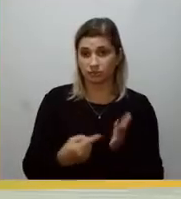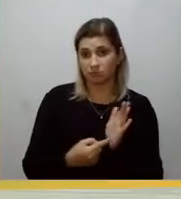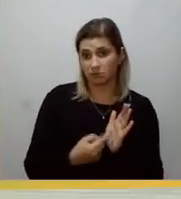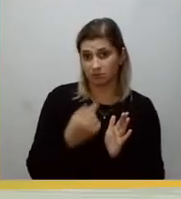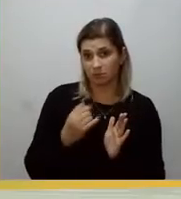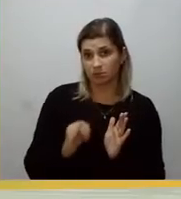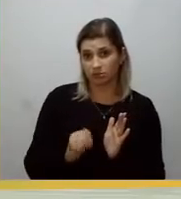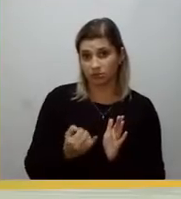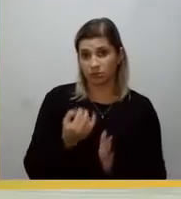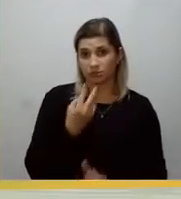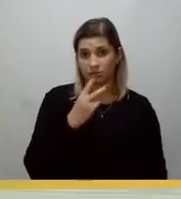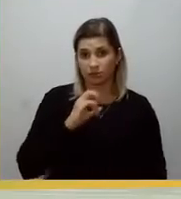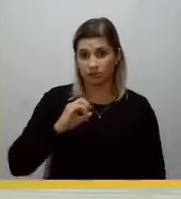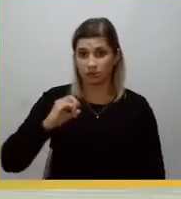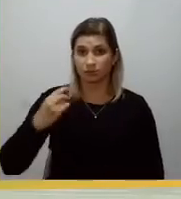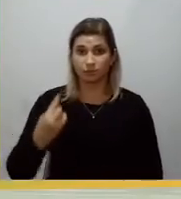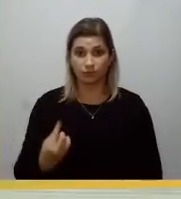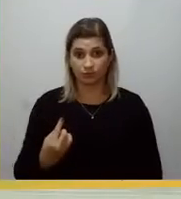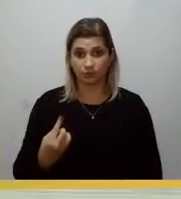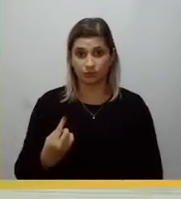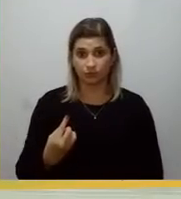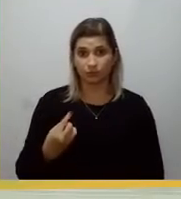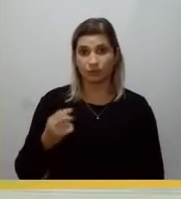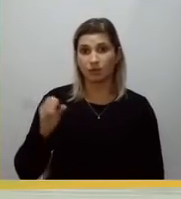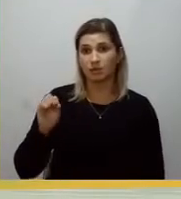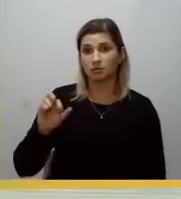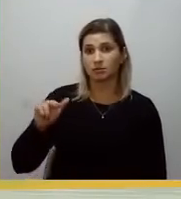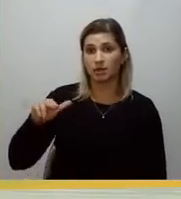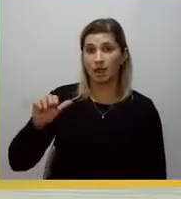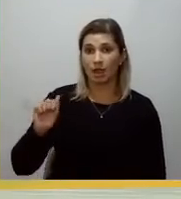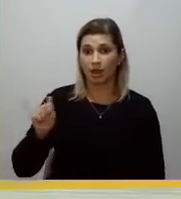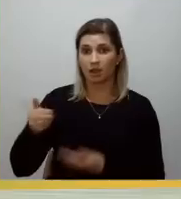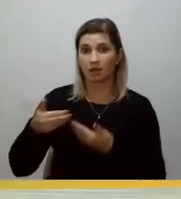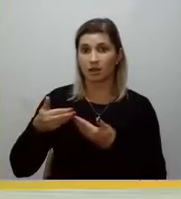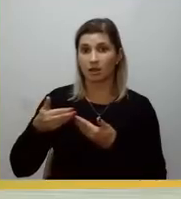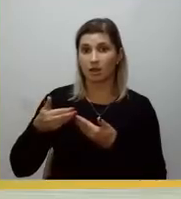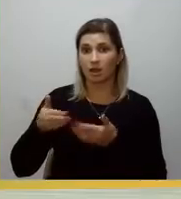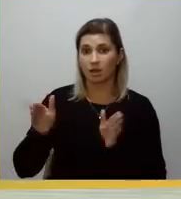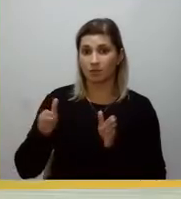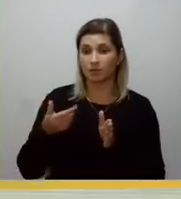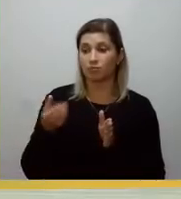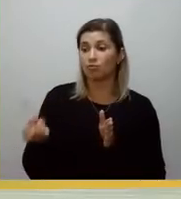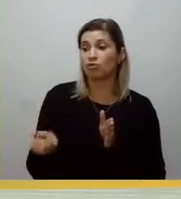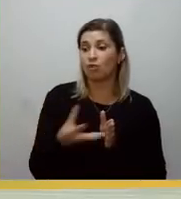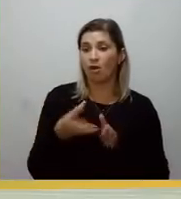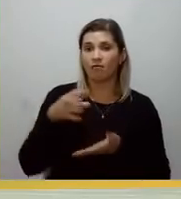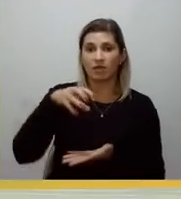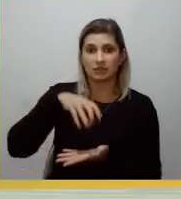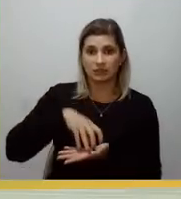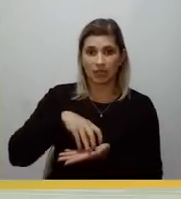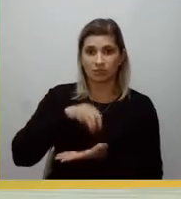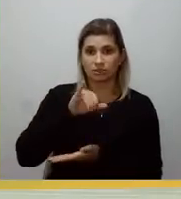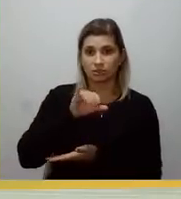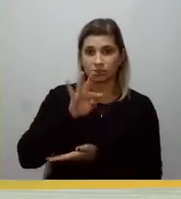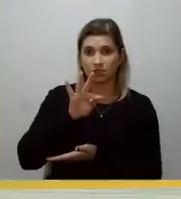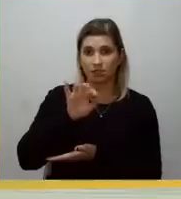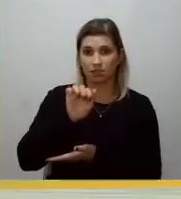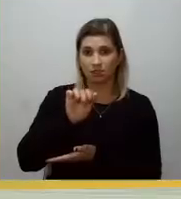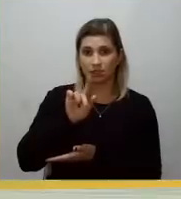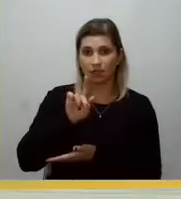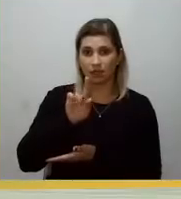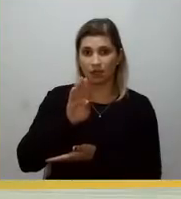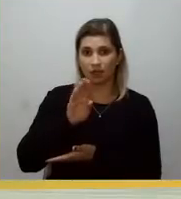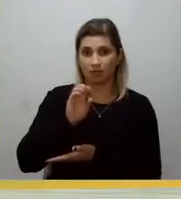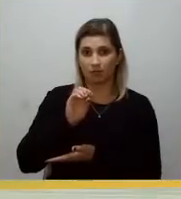de janeiro de 2021, a Serrana Engenharia abriu uma nova sede em Itapoá. Isso é coincidência também? Tem que perguntar para